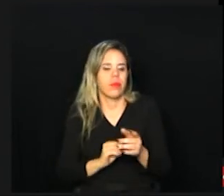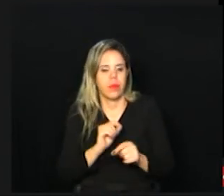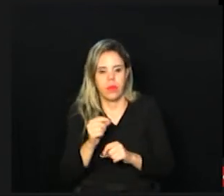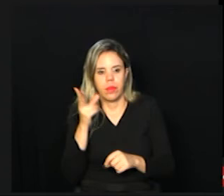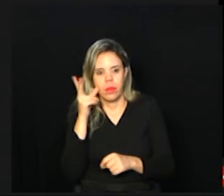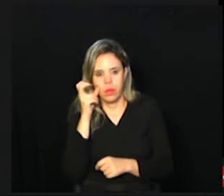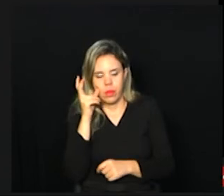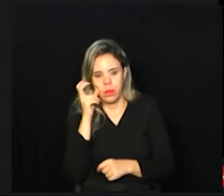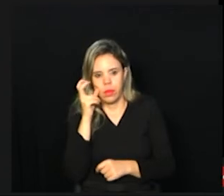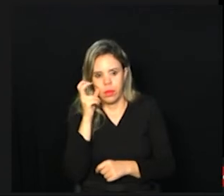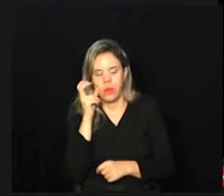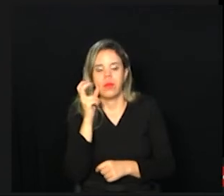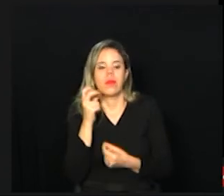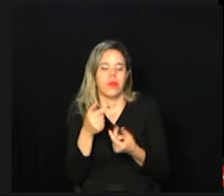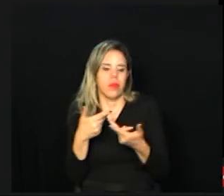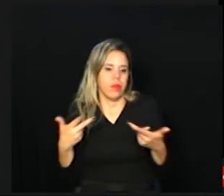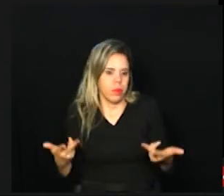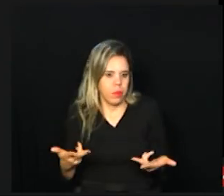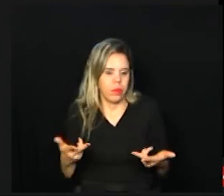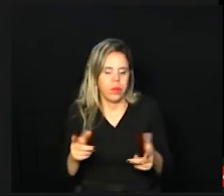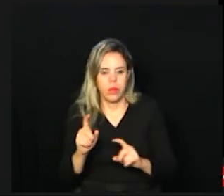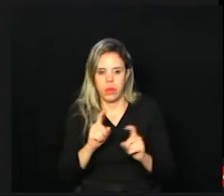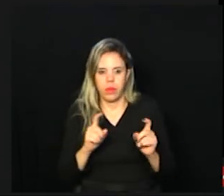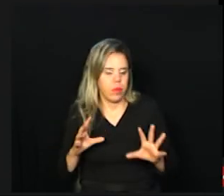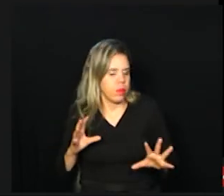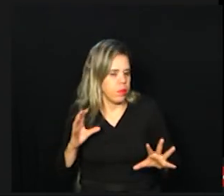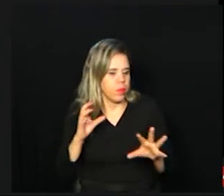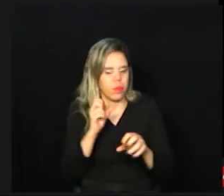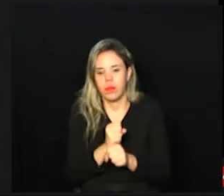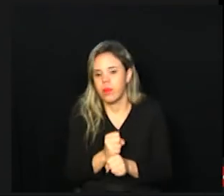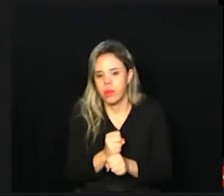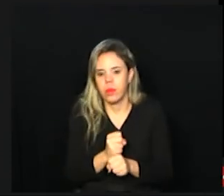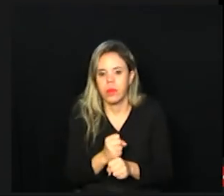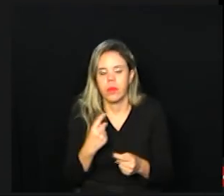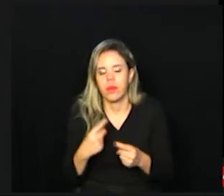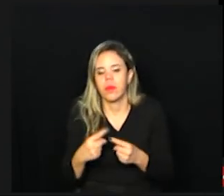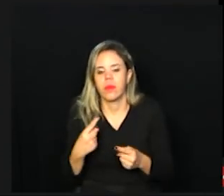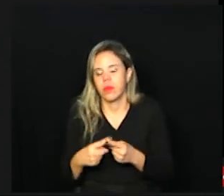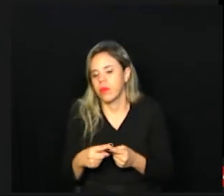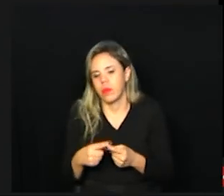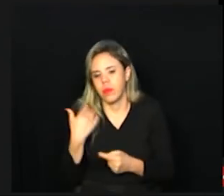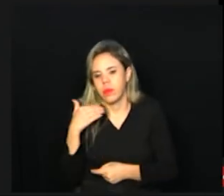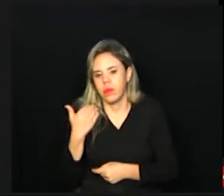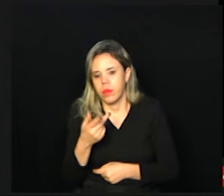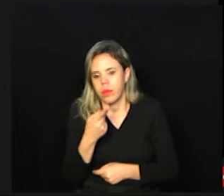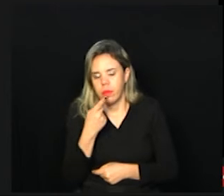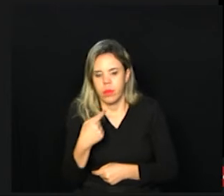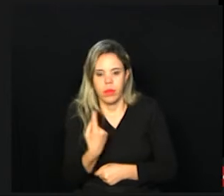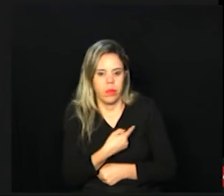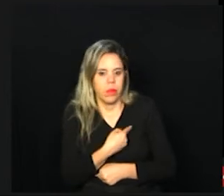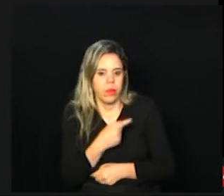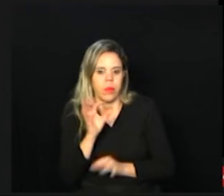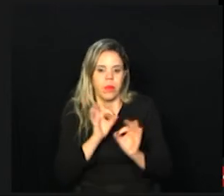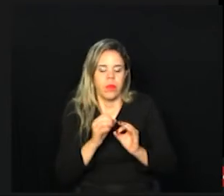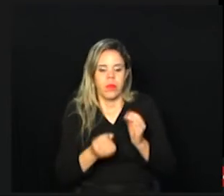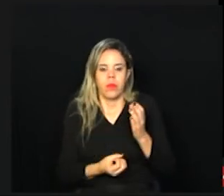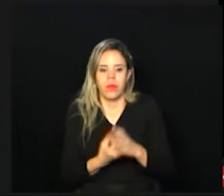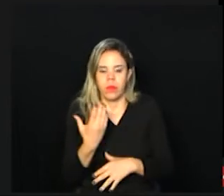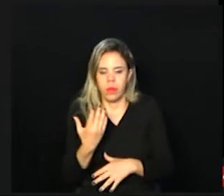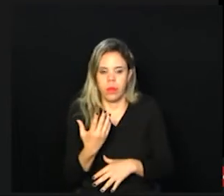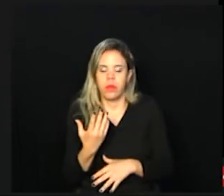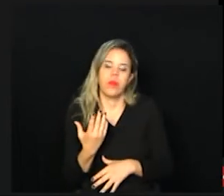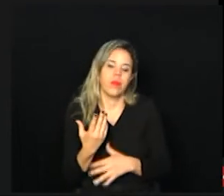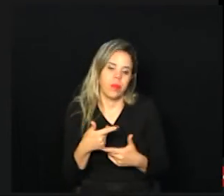ouvir, escutativa, para reunir todos. Porque, como a Mariana bem falou, nós reinventamos a